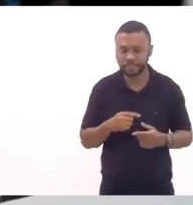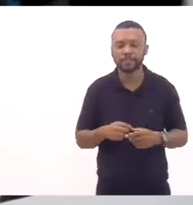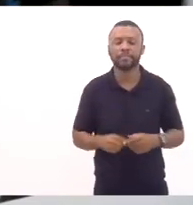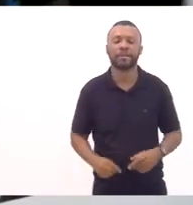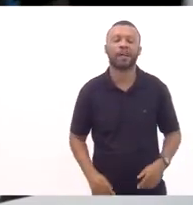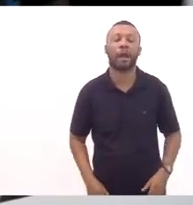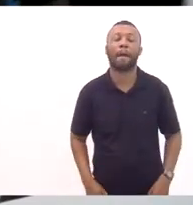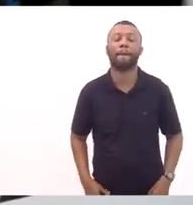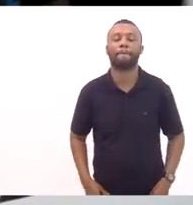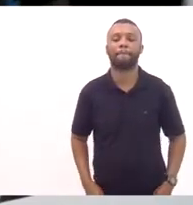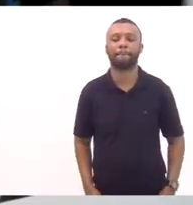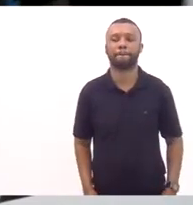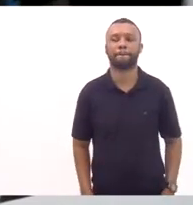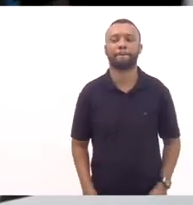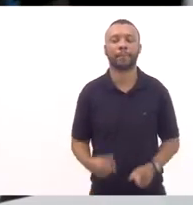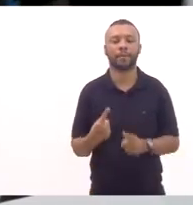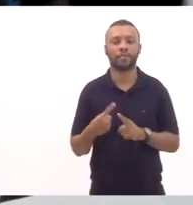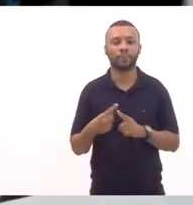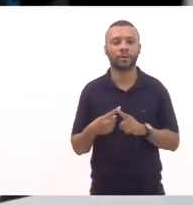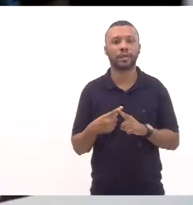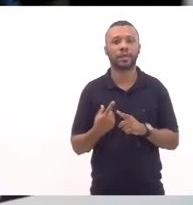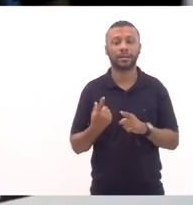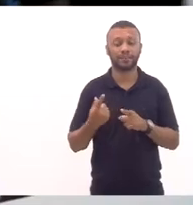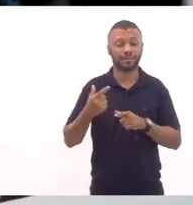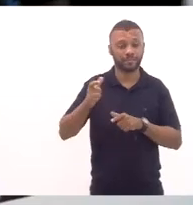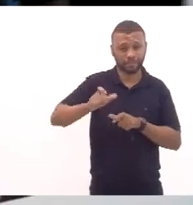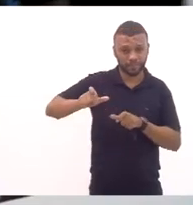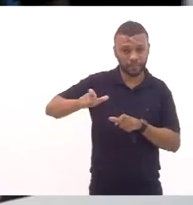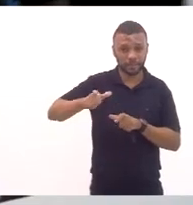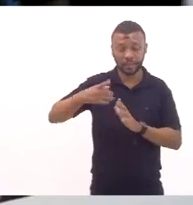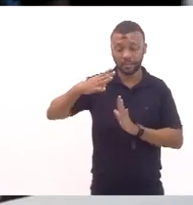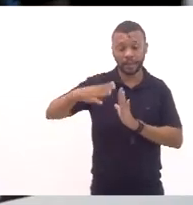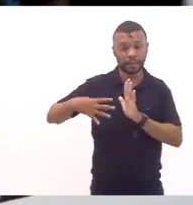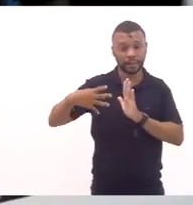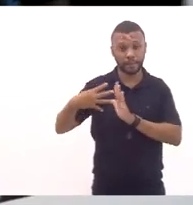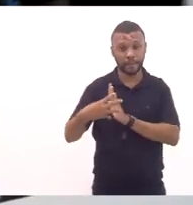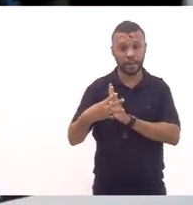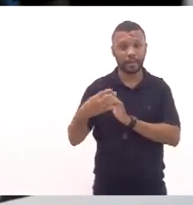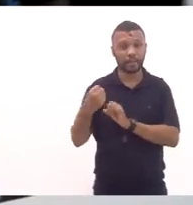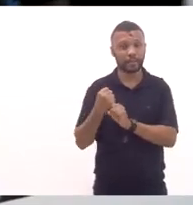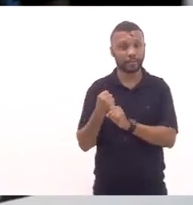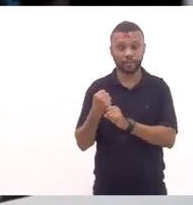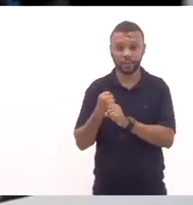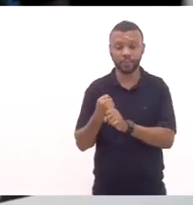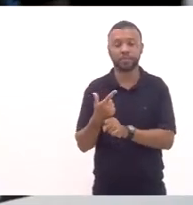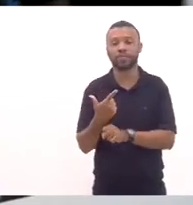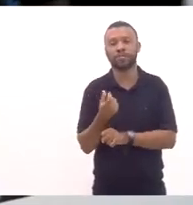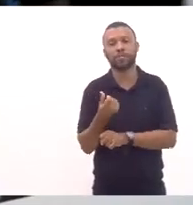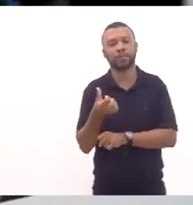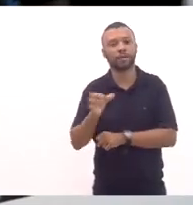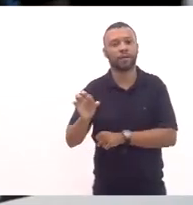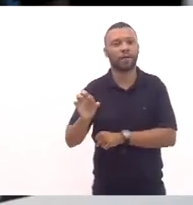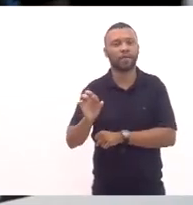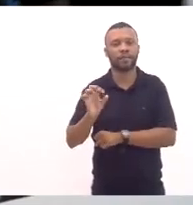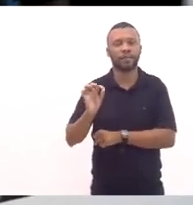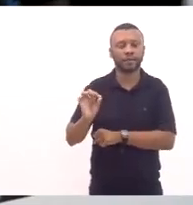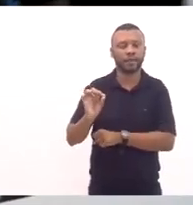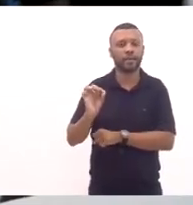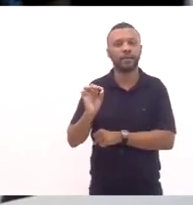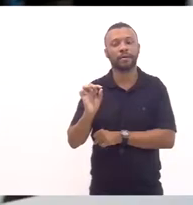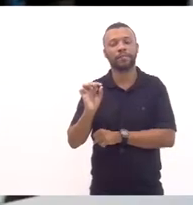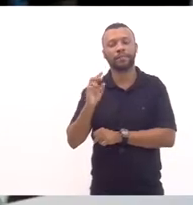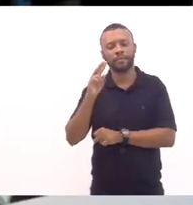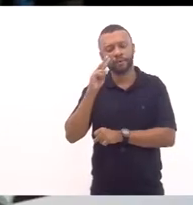isso. Porque o pessoal pega aquela tabela de 2019, que, aliás, eu acho que foi